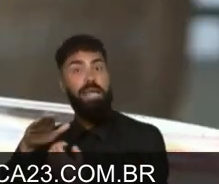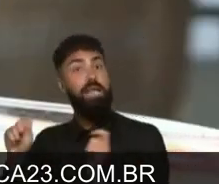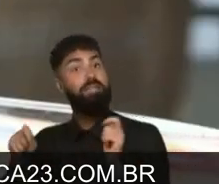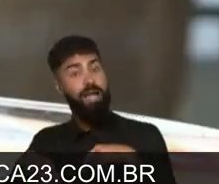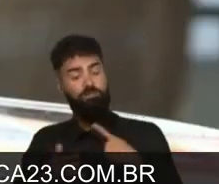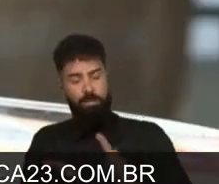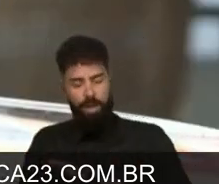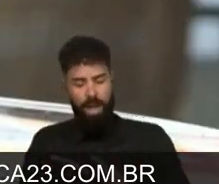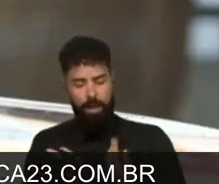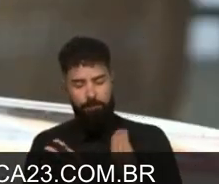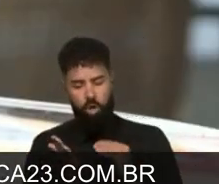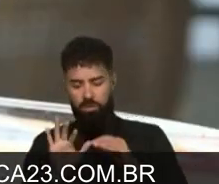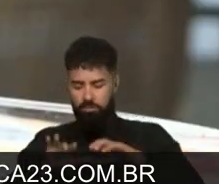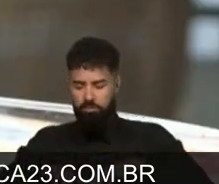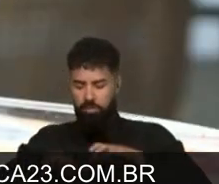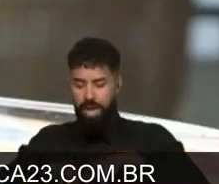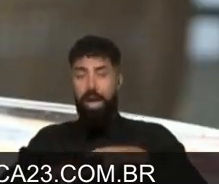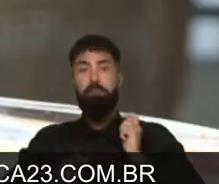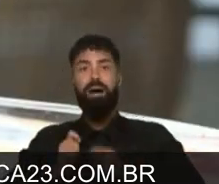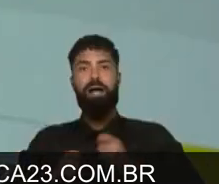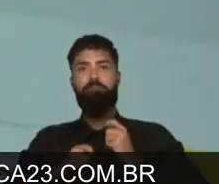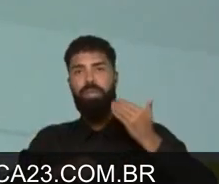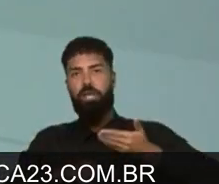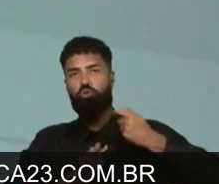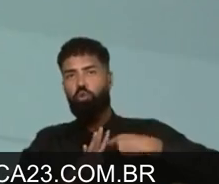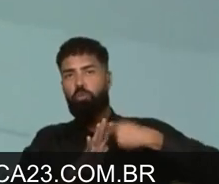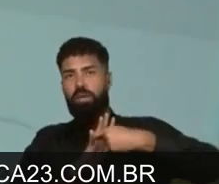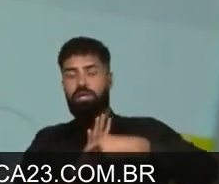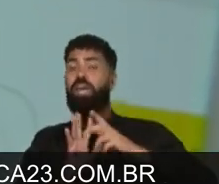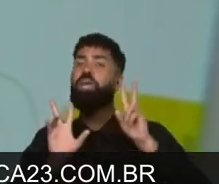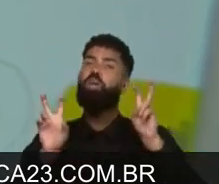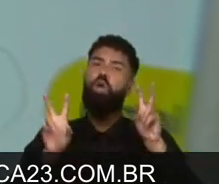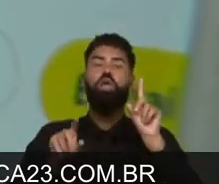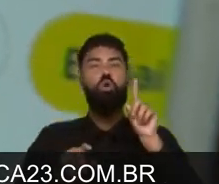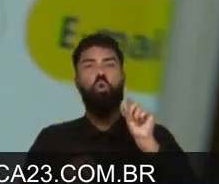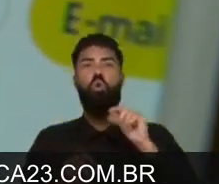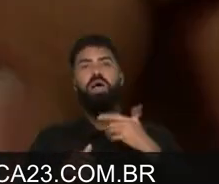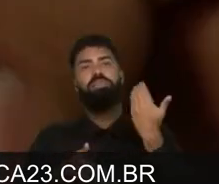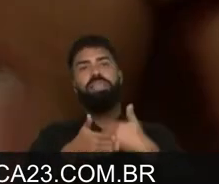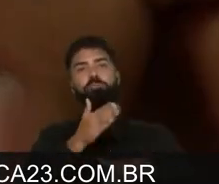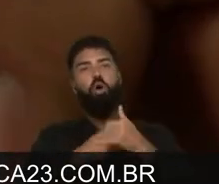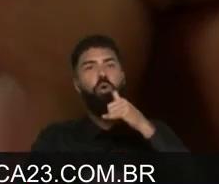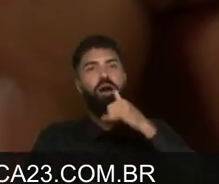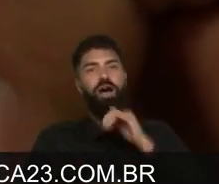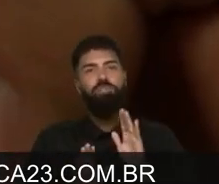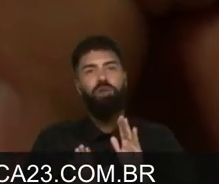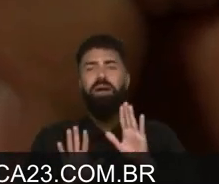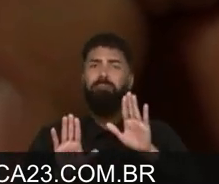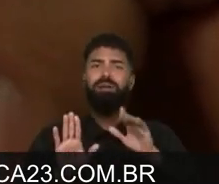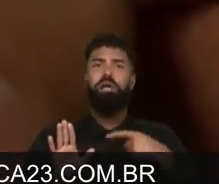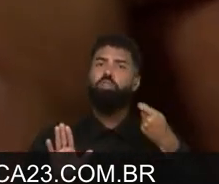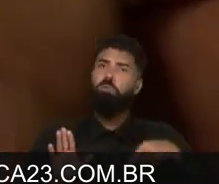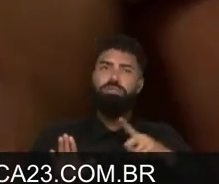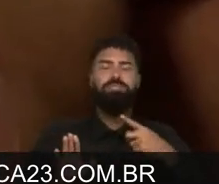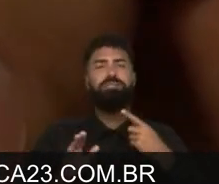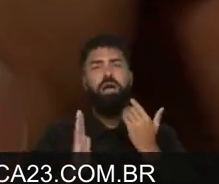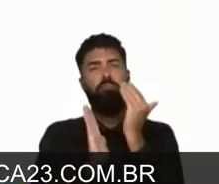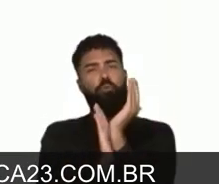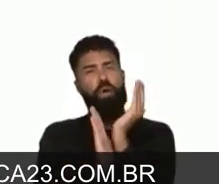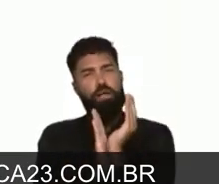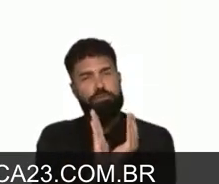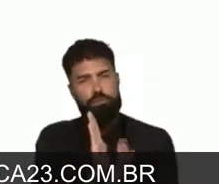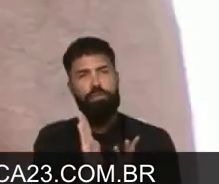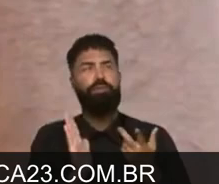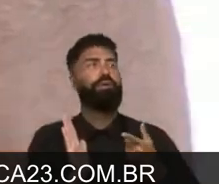programar pagamentos que são feitos de forma recorrente, como se fosse um débito automático, mas sem a burocracia e as tarifas que incidem